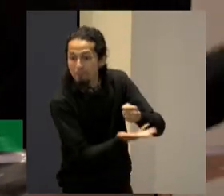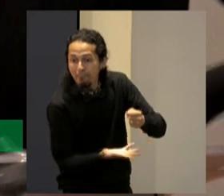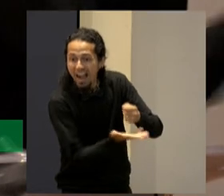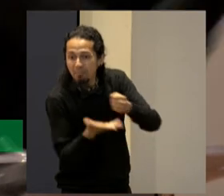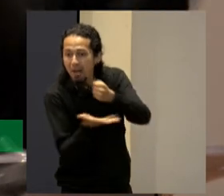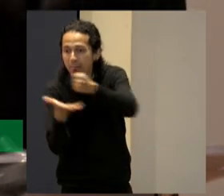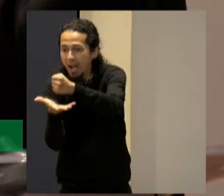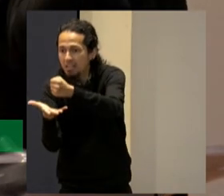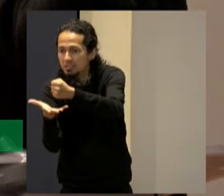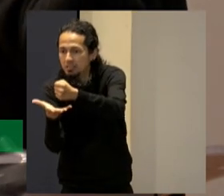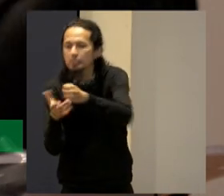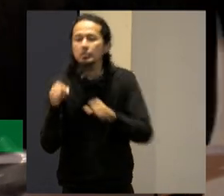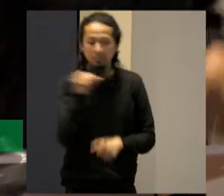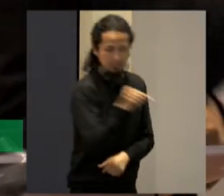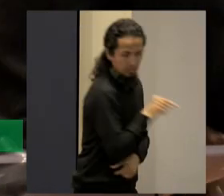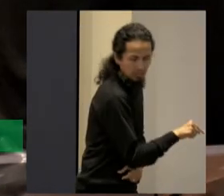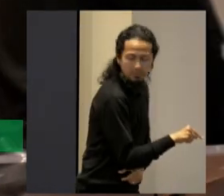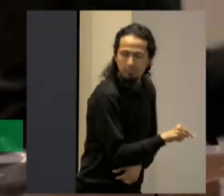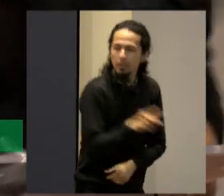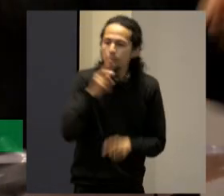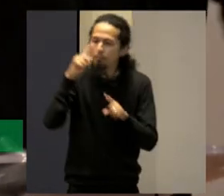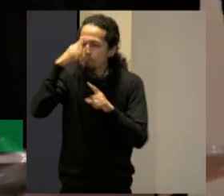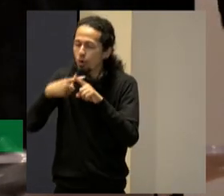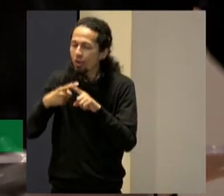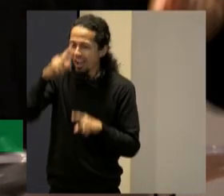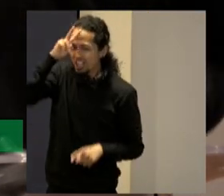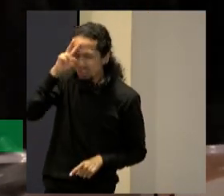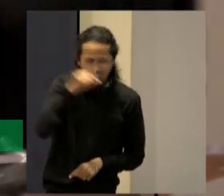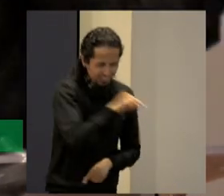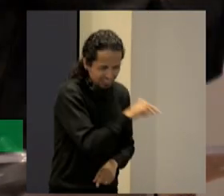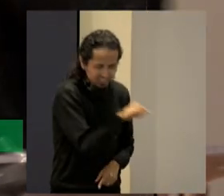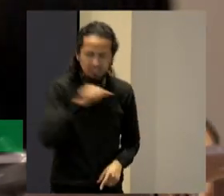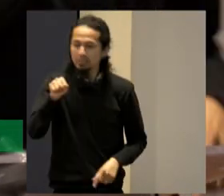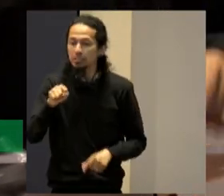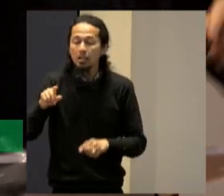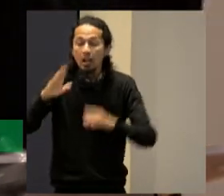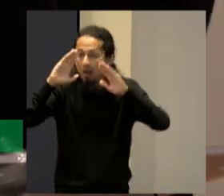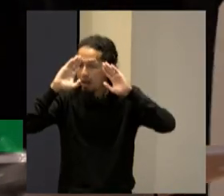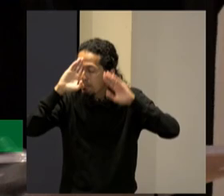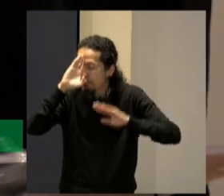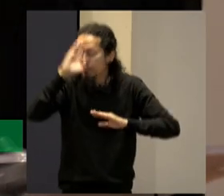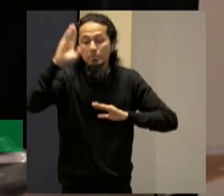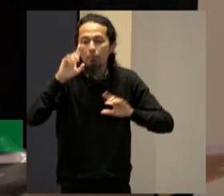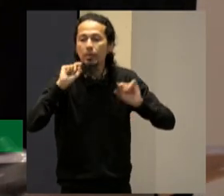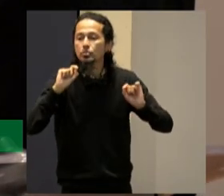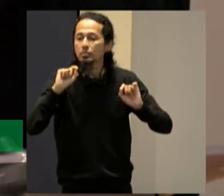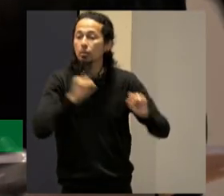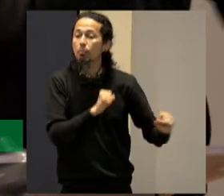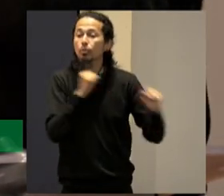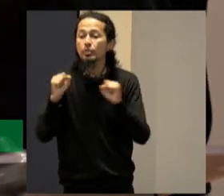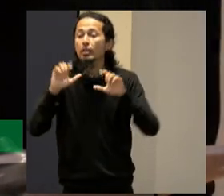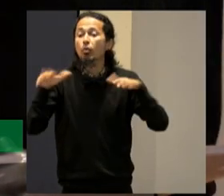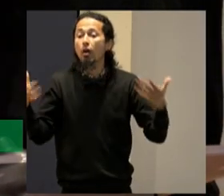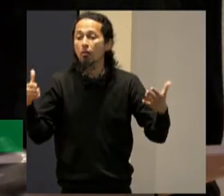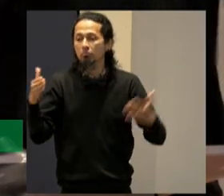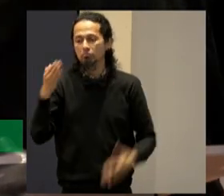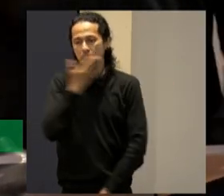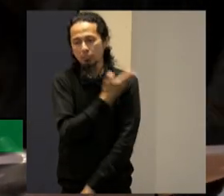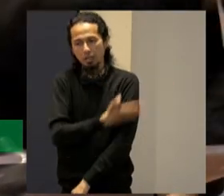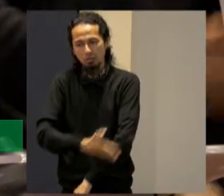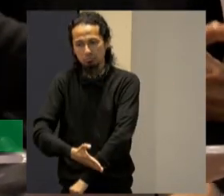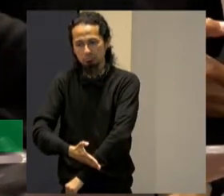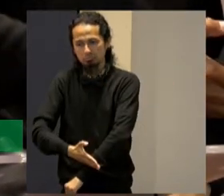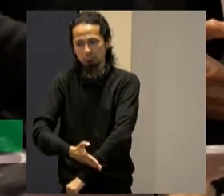desloca os negros do seu centro, porque o poder sempre foi brancocêntrico. Quem sempre disse, quem sempre contou,